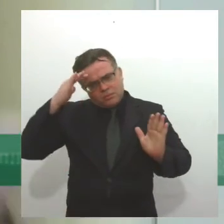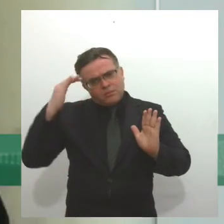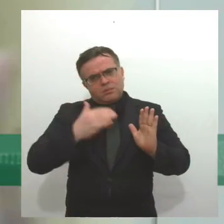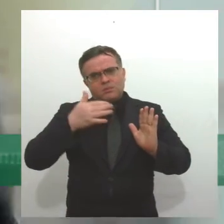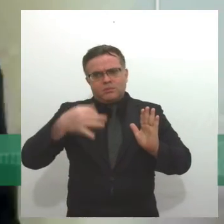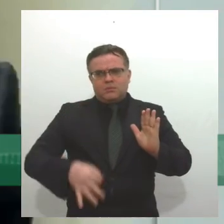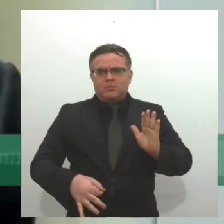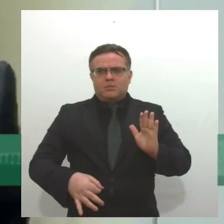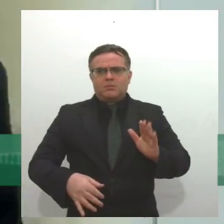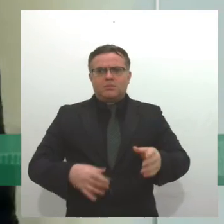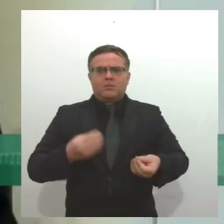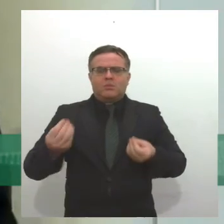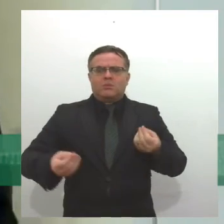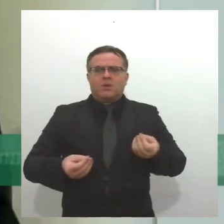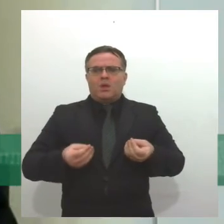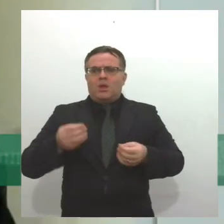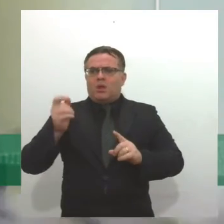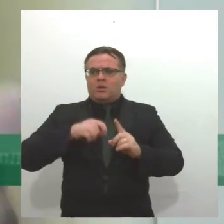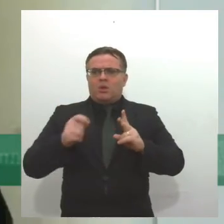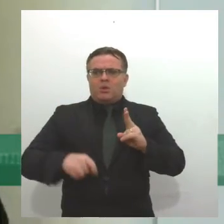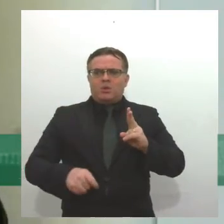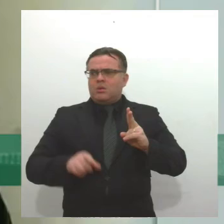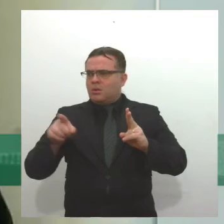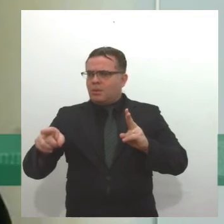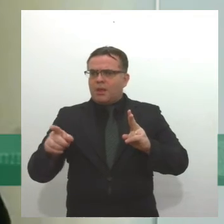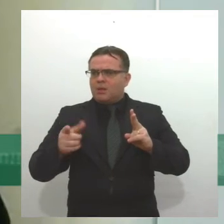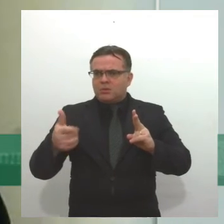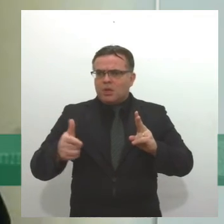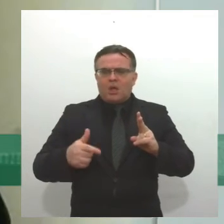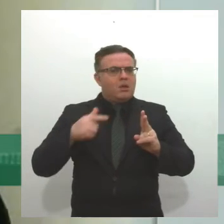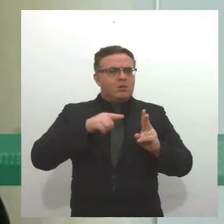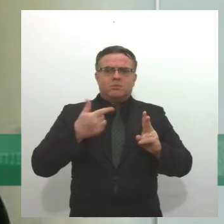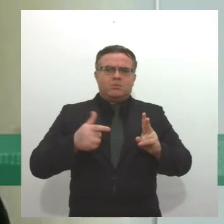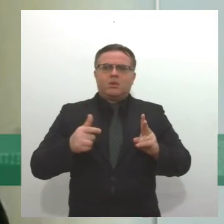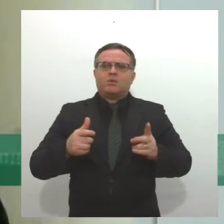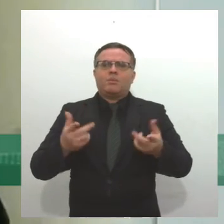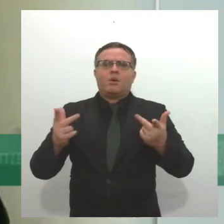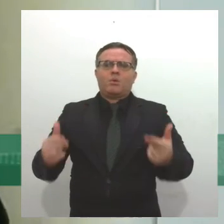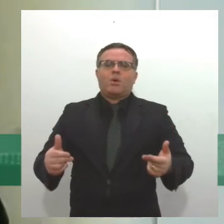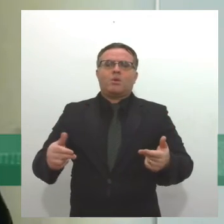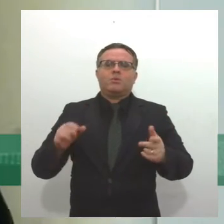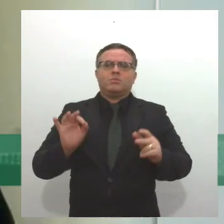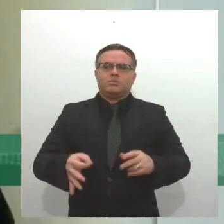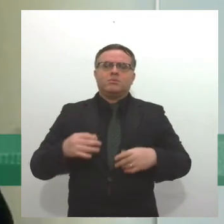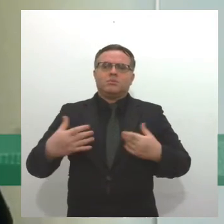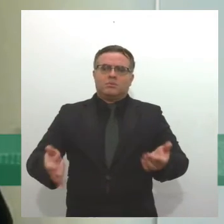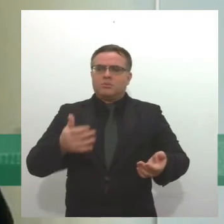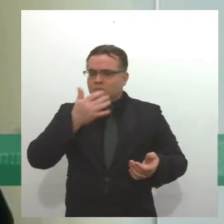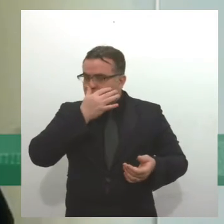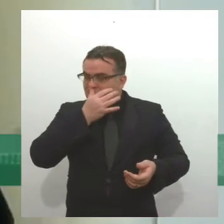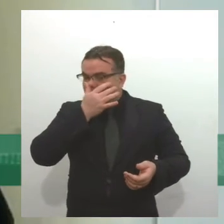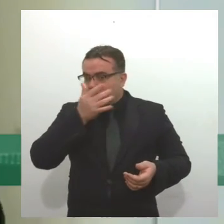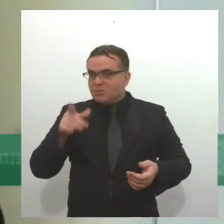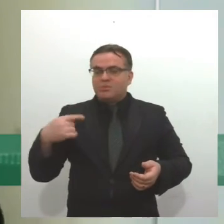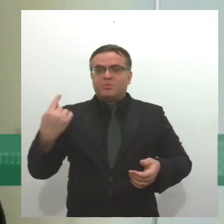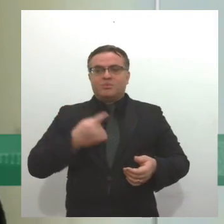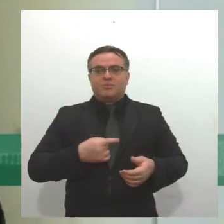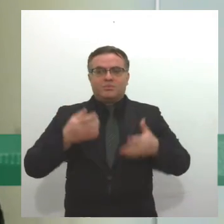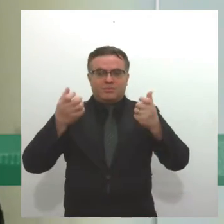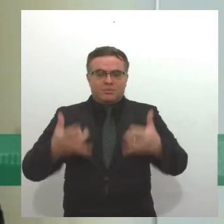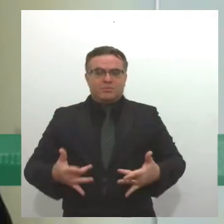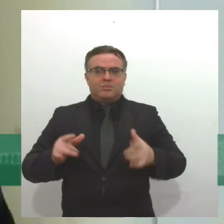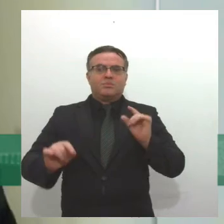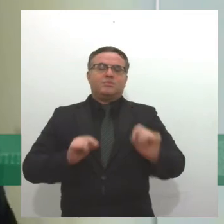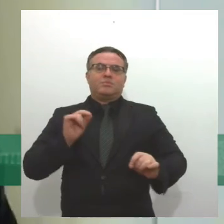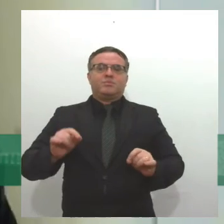férias de 60 dias para algum e não tem para outro. Né? Eu me lembro, Clássico, é importante isso, que nós acabamos, né, nós